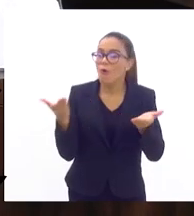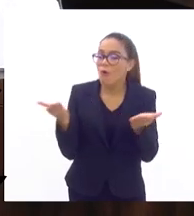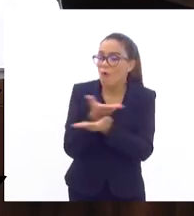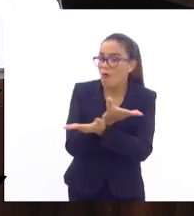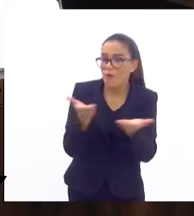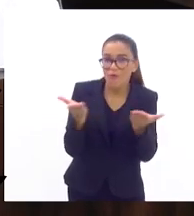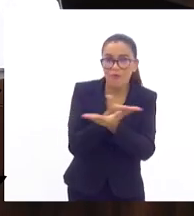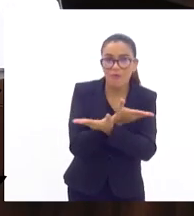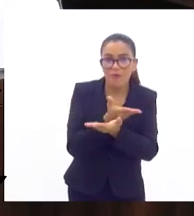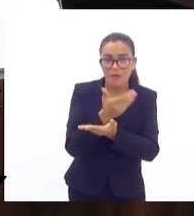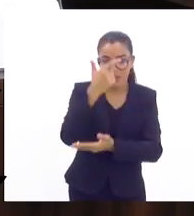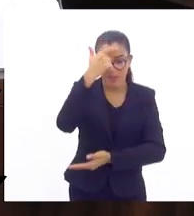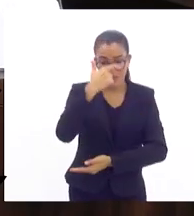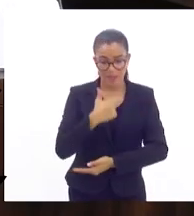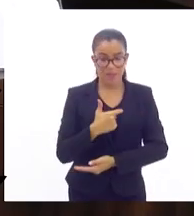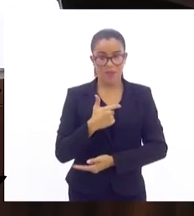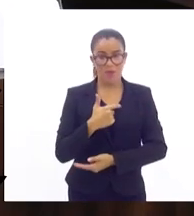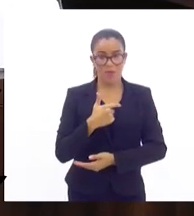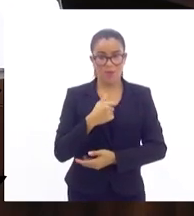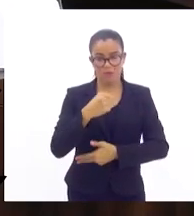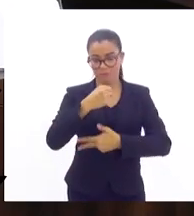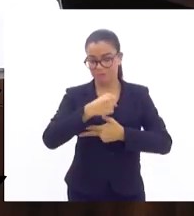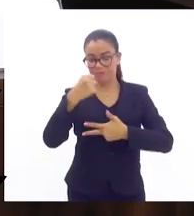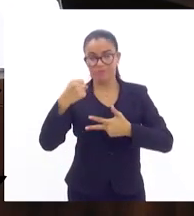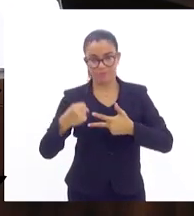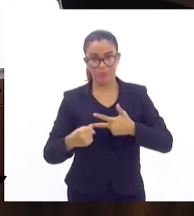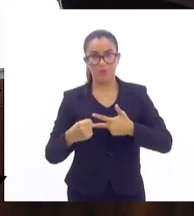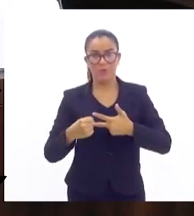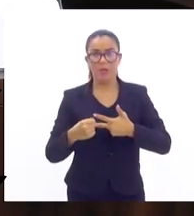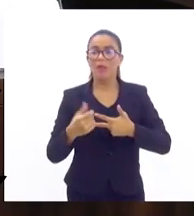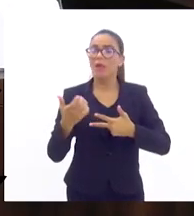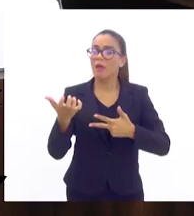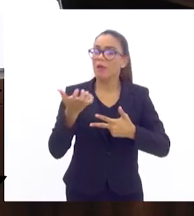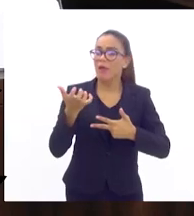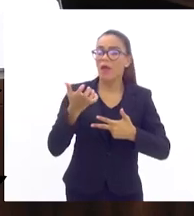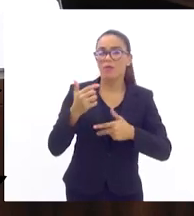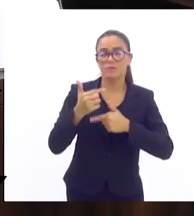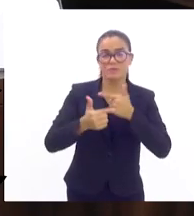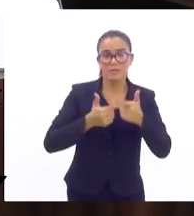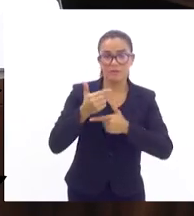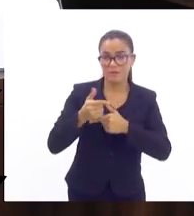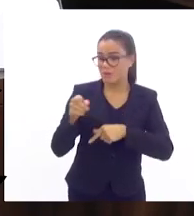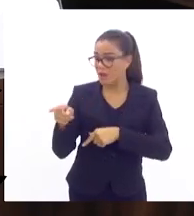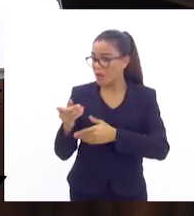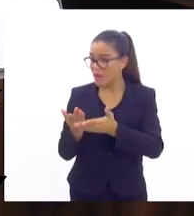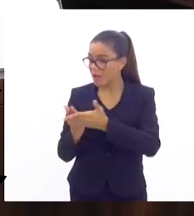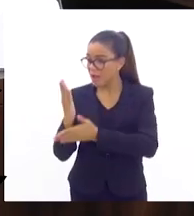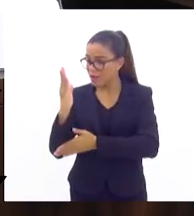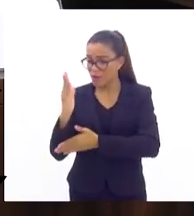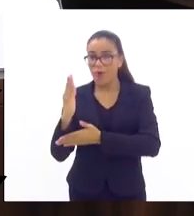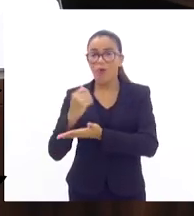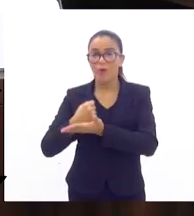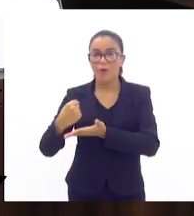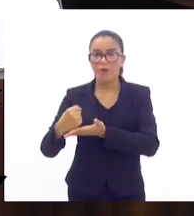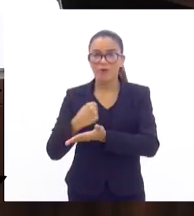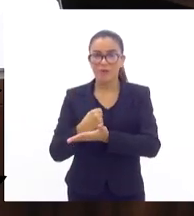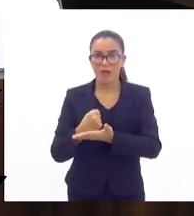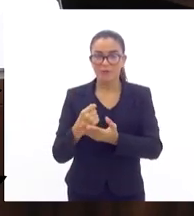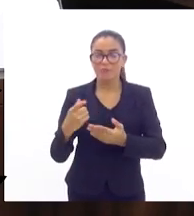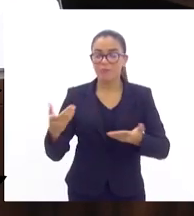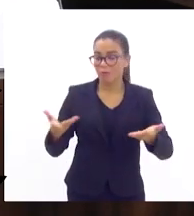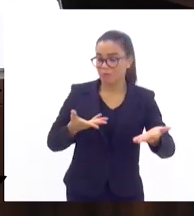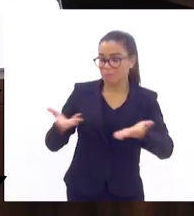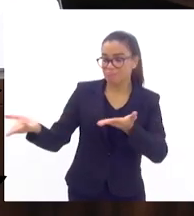o poder concedente, quem concede o serviço, quem quer conceder o serviço e quem ganhou um procedimento licitatório para realizar aquele